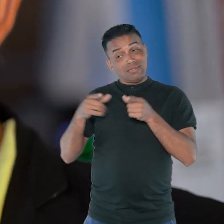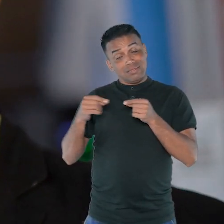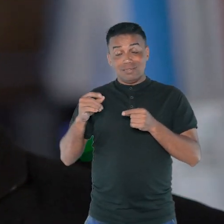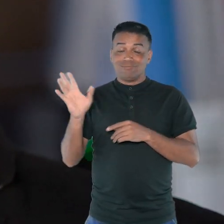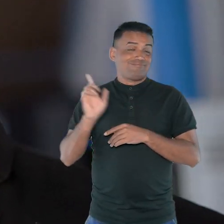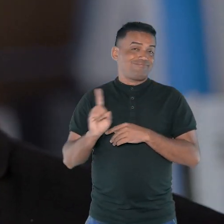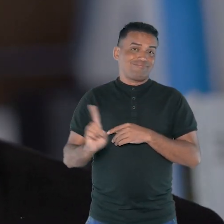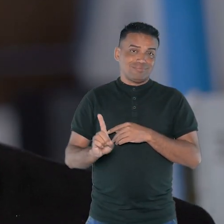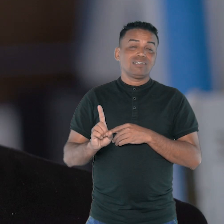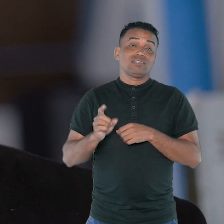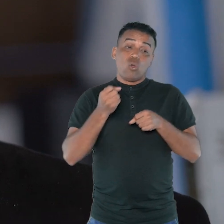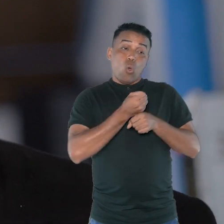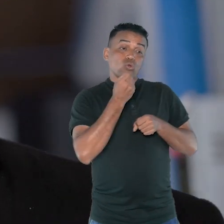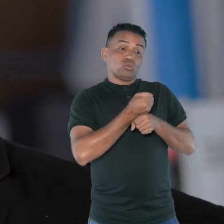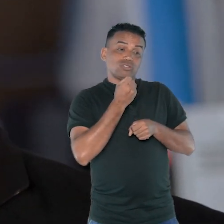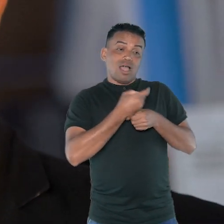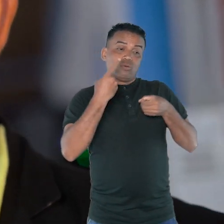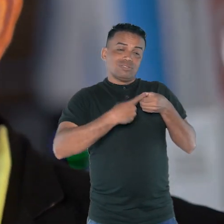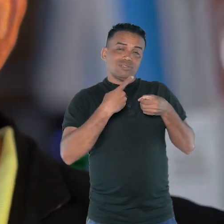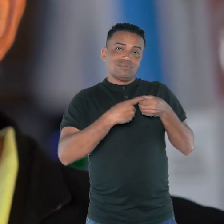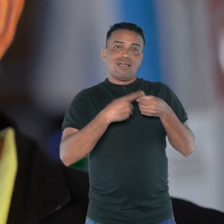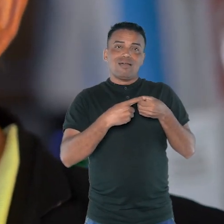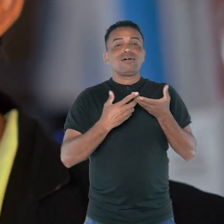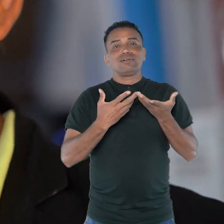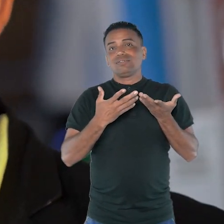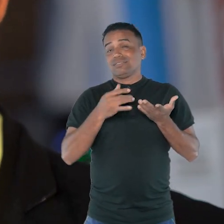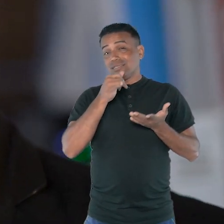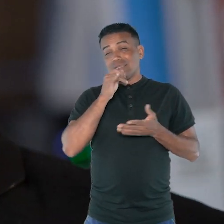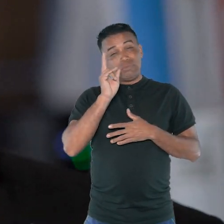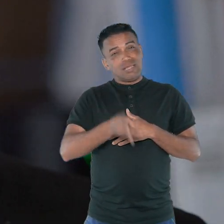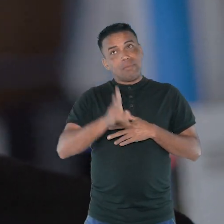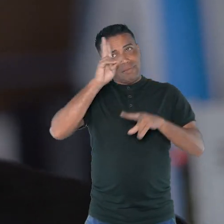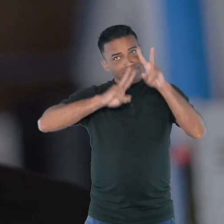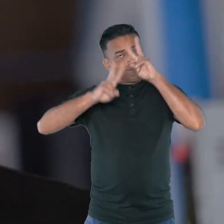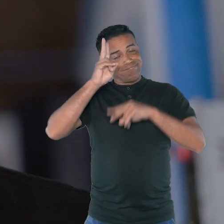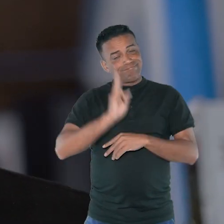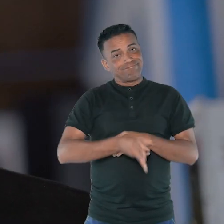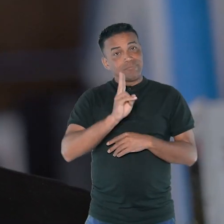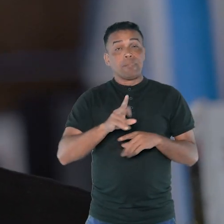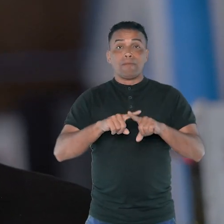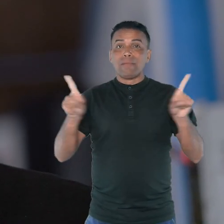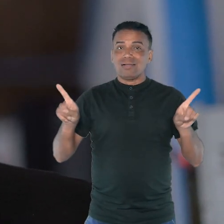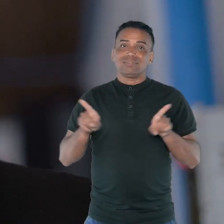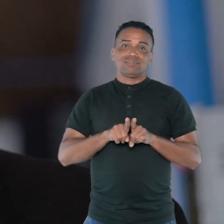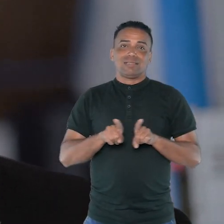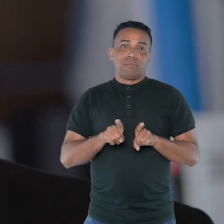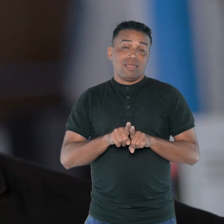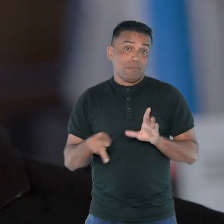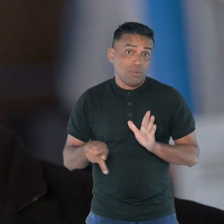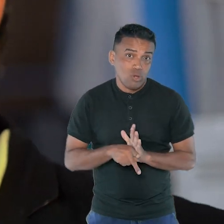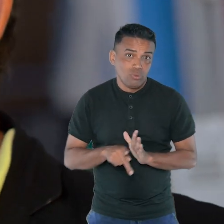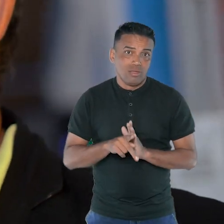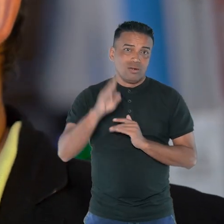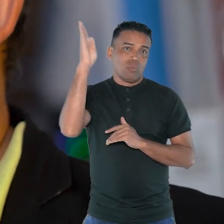processo de construção da cidade, que é uma abordagem importante ser feita sempre, mas também pela condição do Brasil como